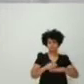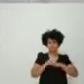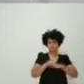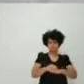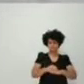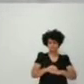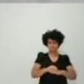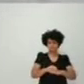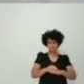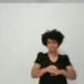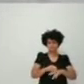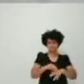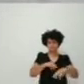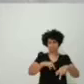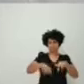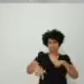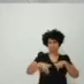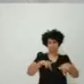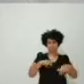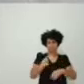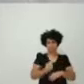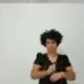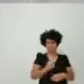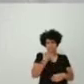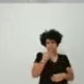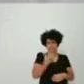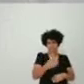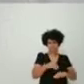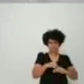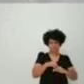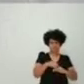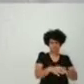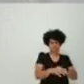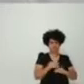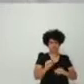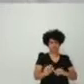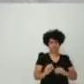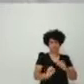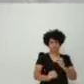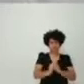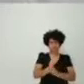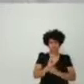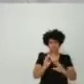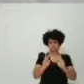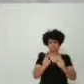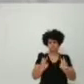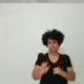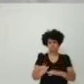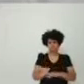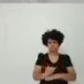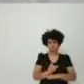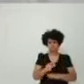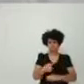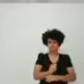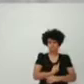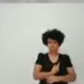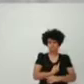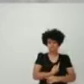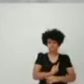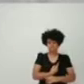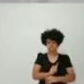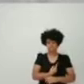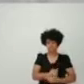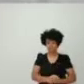mobilidade nós pedimos sugerimos a criação de assuntos estratégicos porque não uma um grupo de